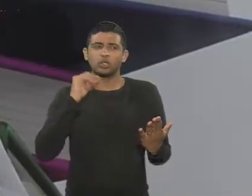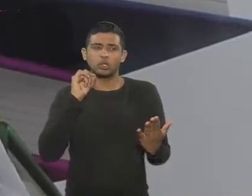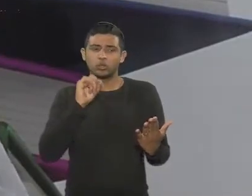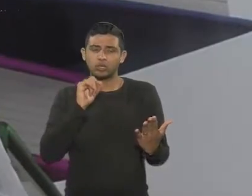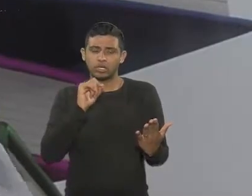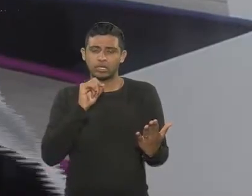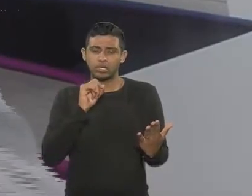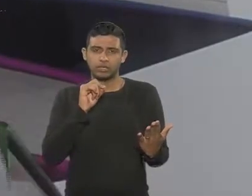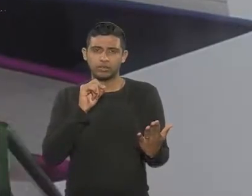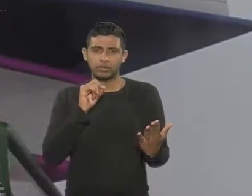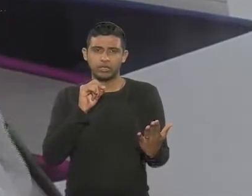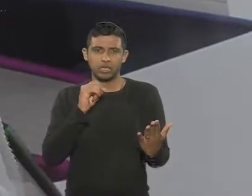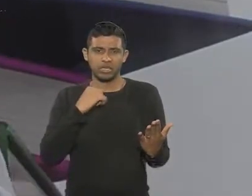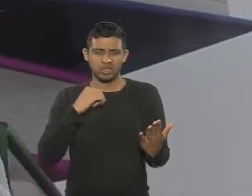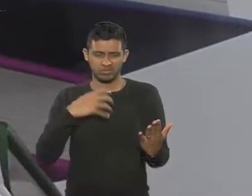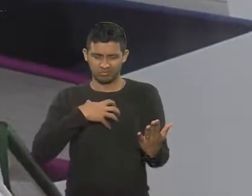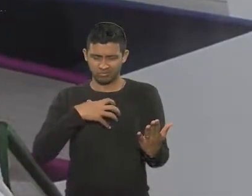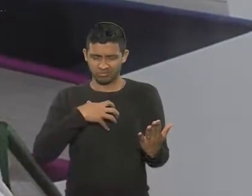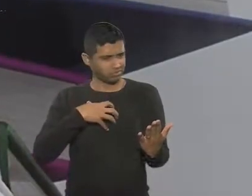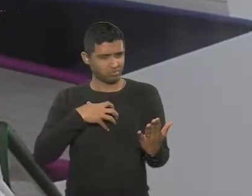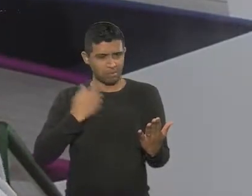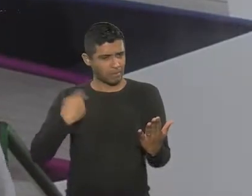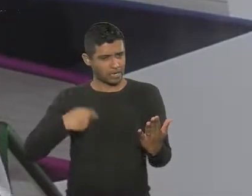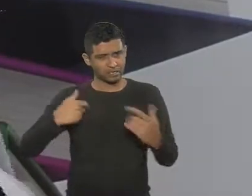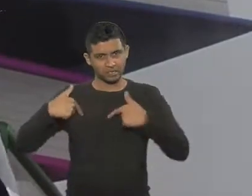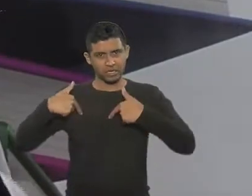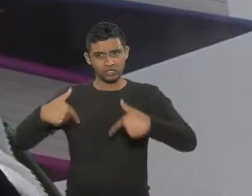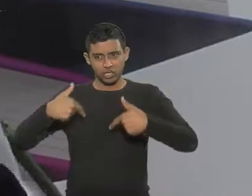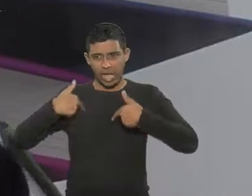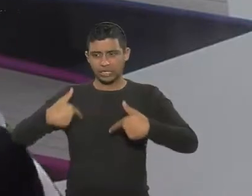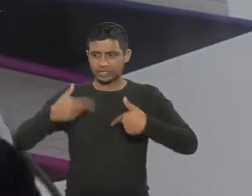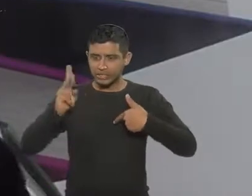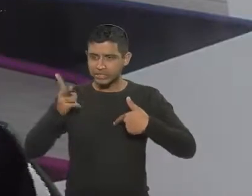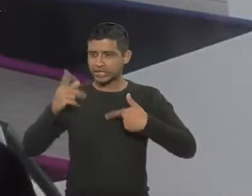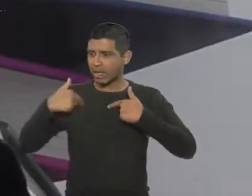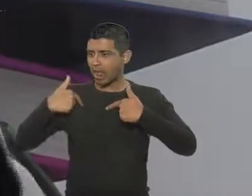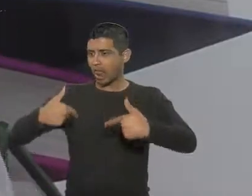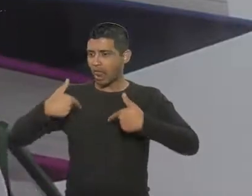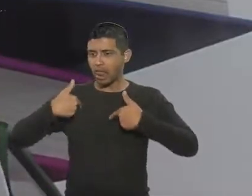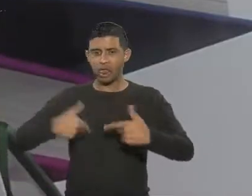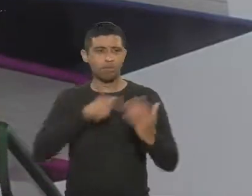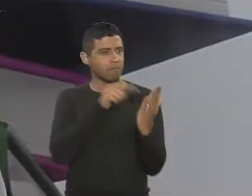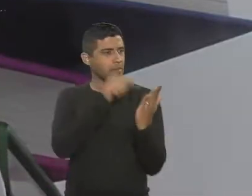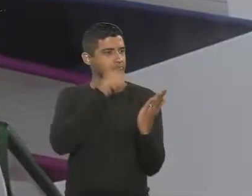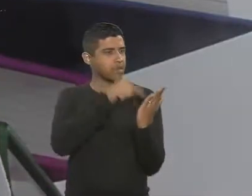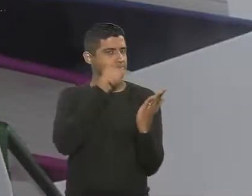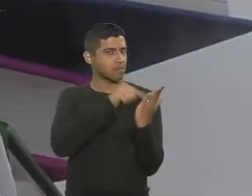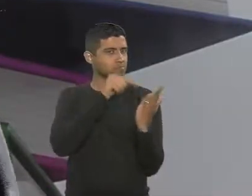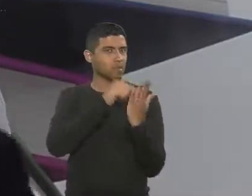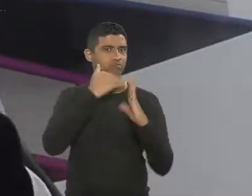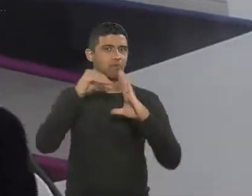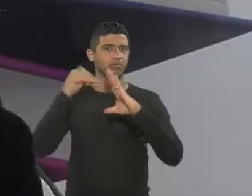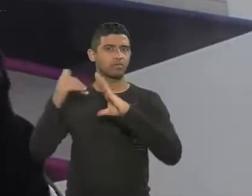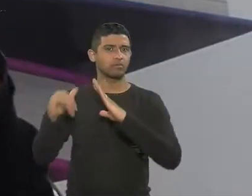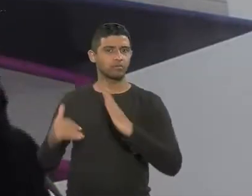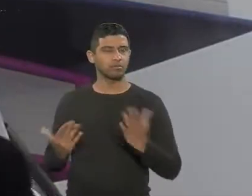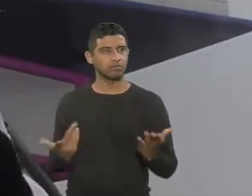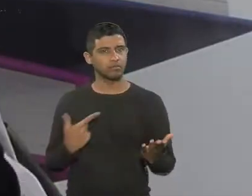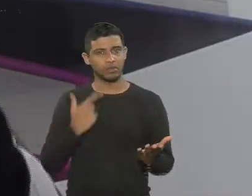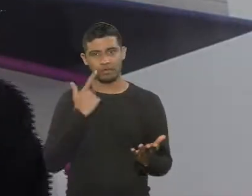Eu não sou convidada a sentir, eu sou convidada a agir. Agir, agir, agir, agir, agir. Clicar, clicar, clicar. Então,